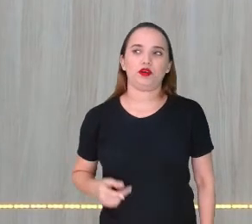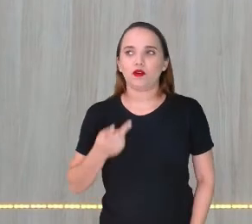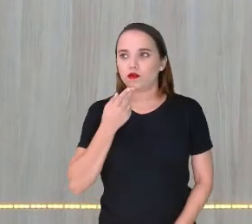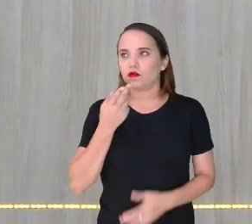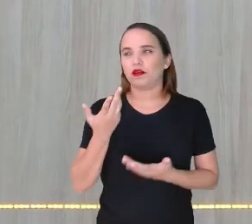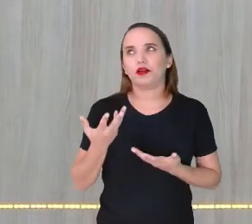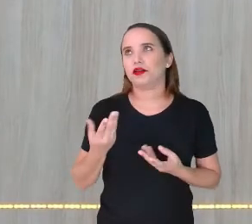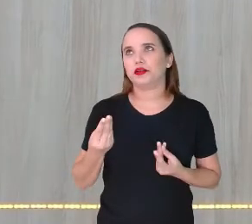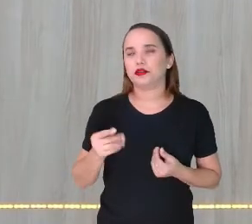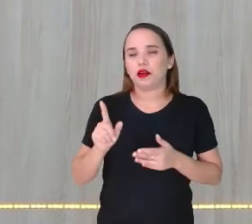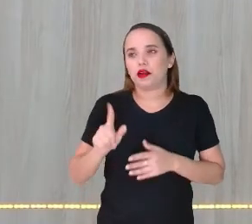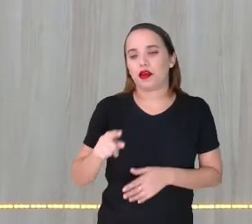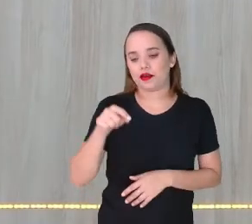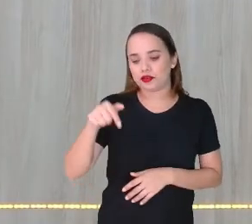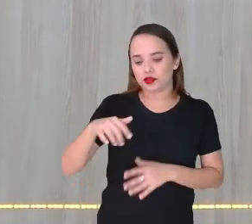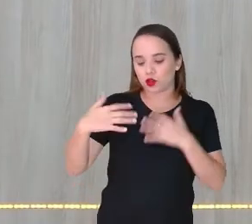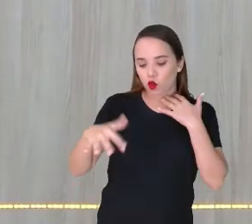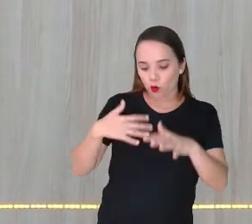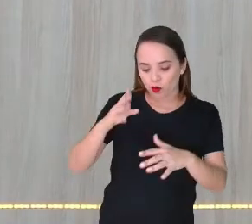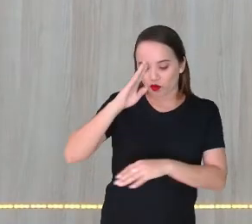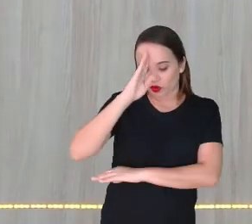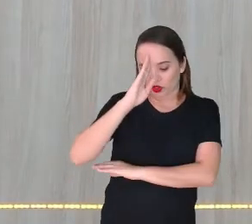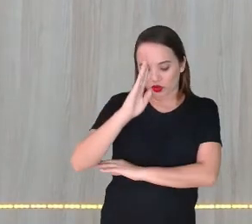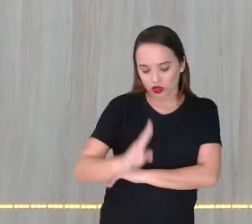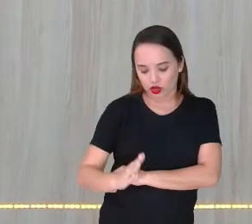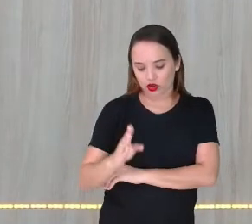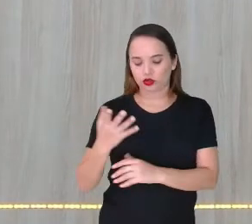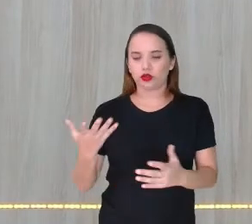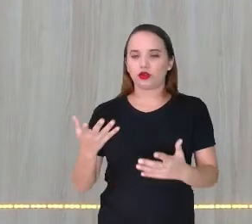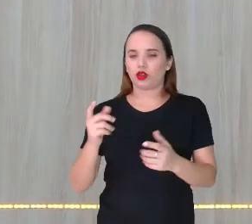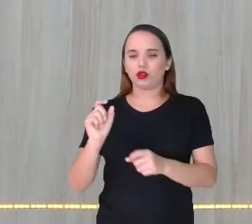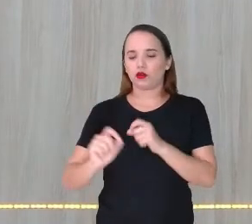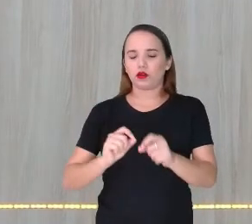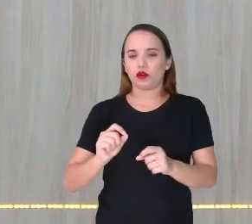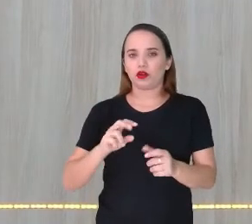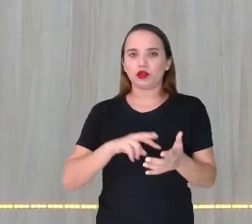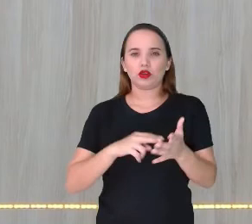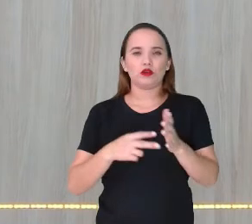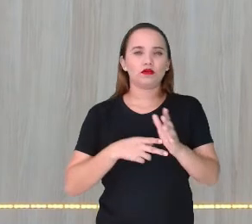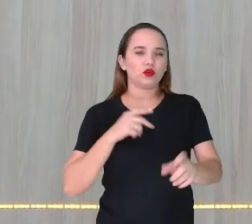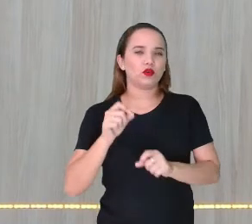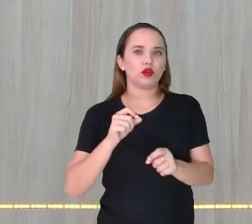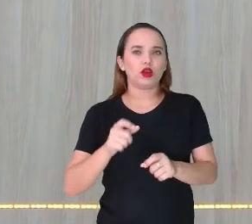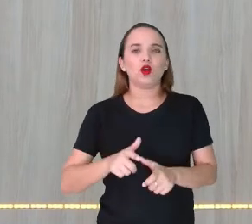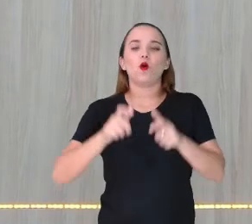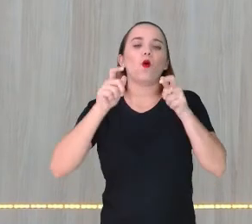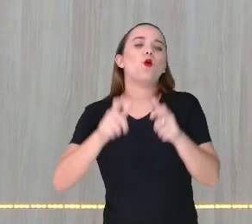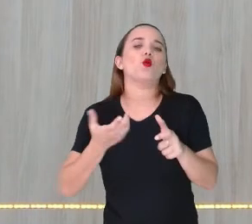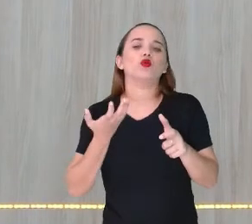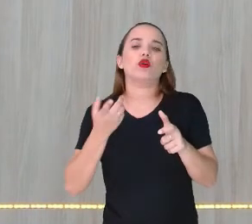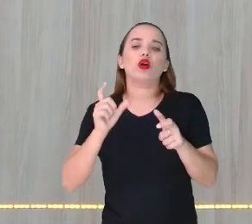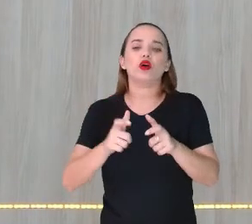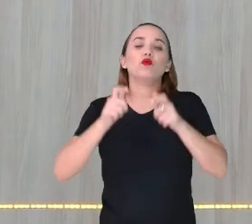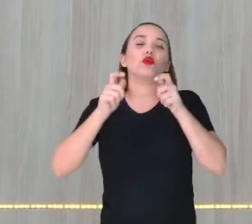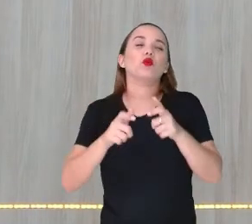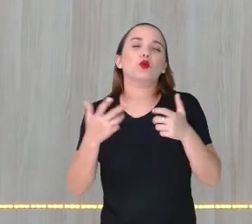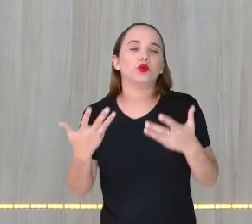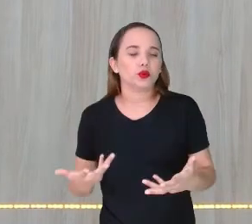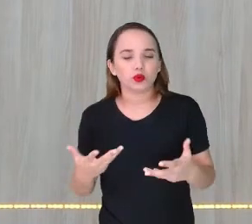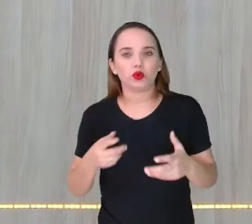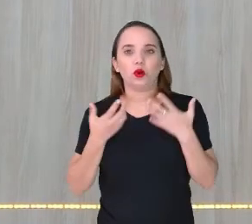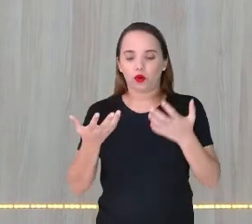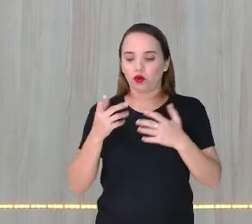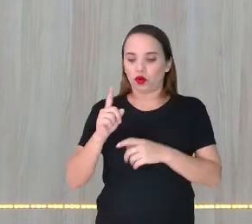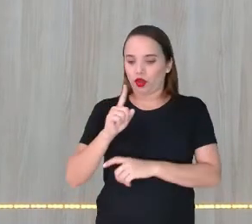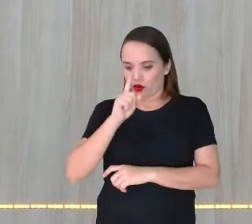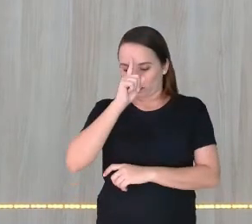aqui é um movimento direcionado, é quando eu digo assim, para onde eu quero ir com esse movimento? Então, eu quero ir para frente,